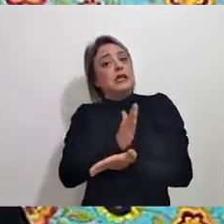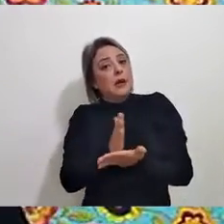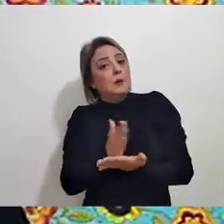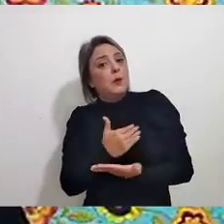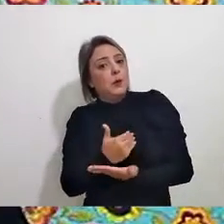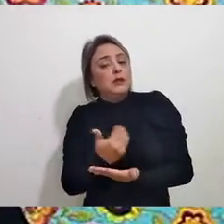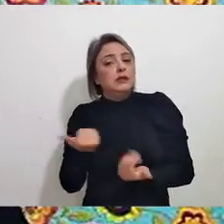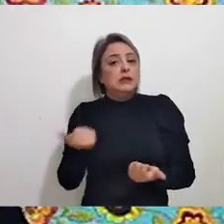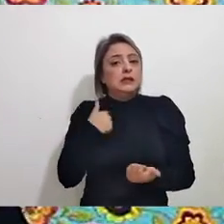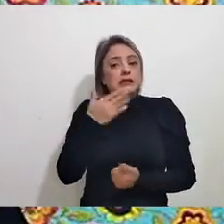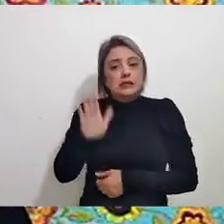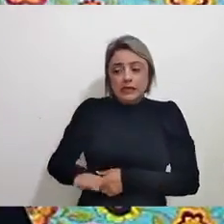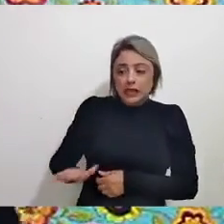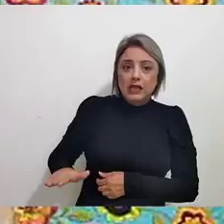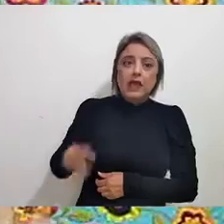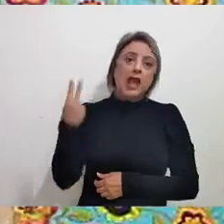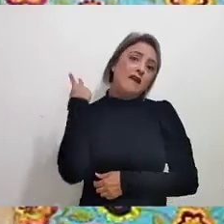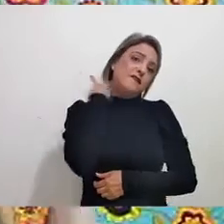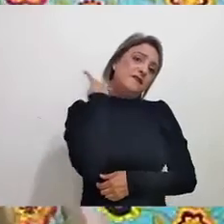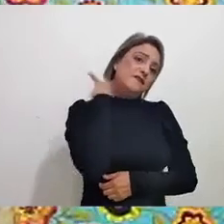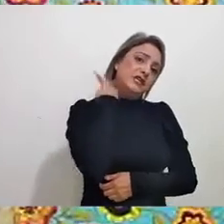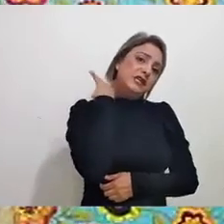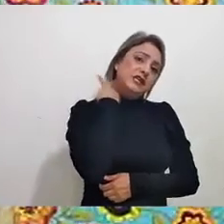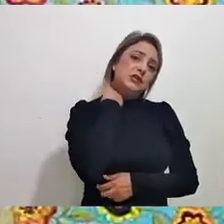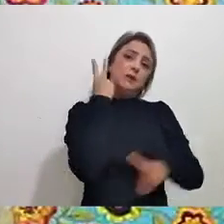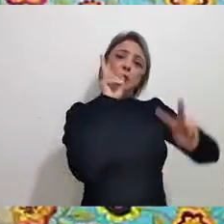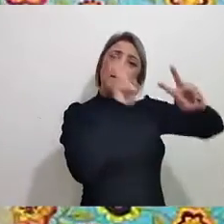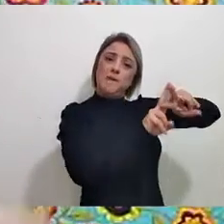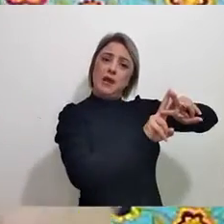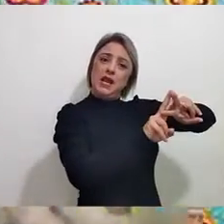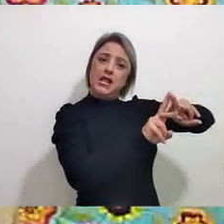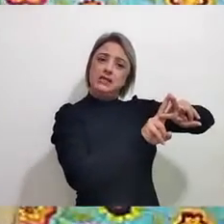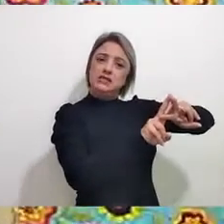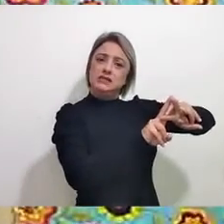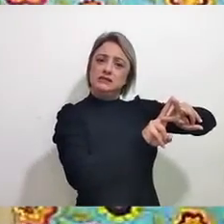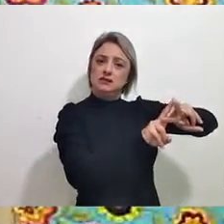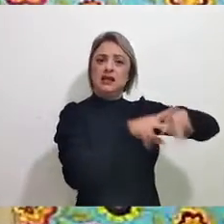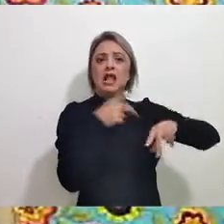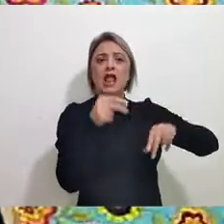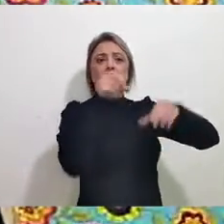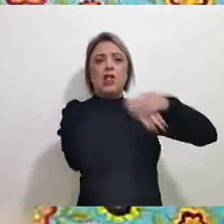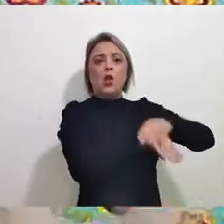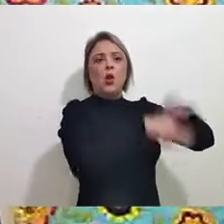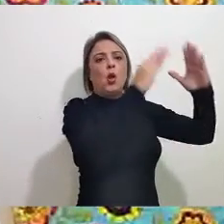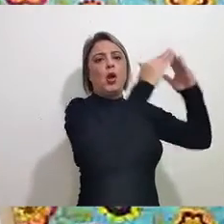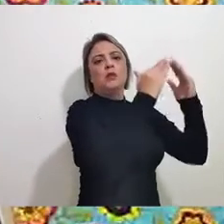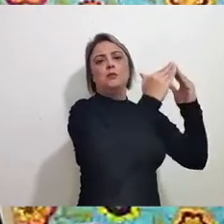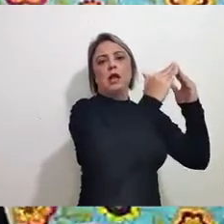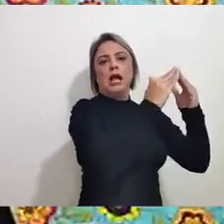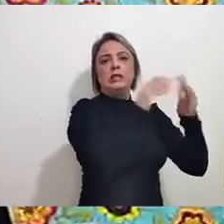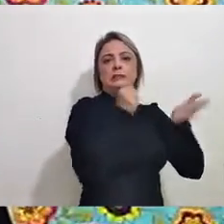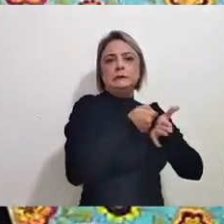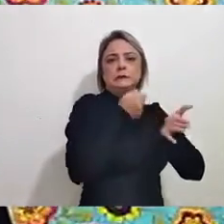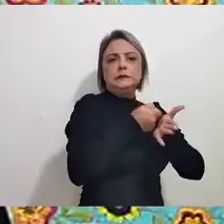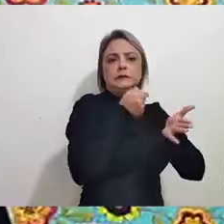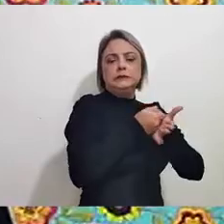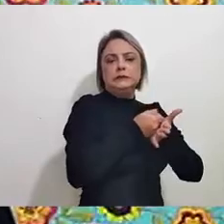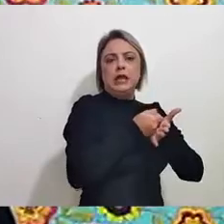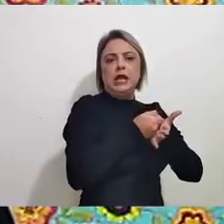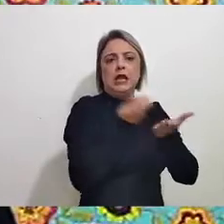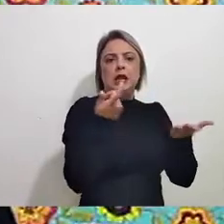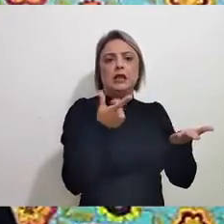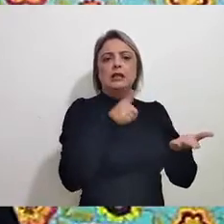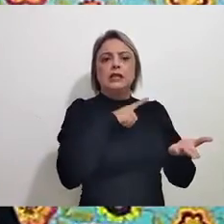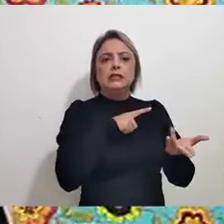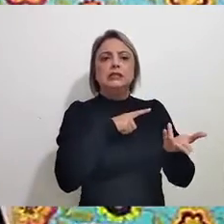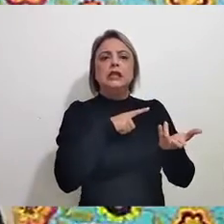de cativeiro de adolescentes. Elas são colocadas numa casa, são obrigadas, né, a manter relações sexuais